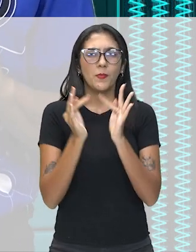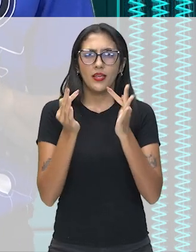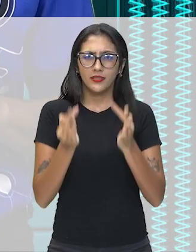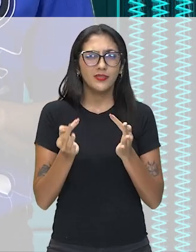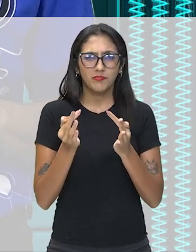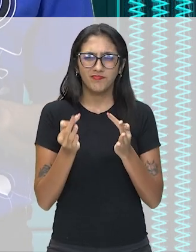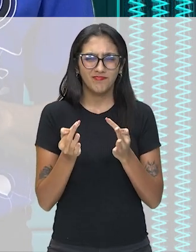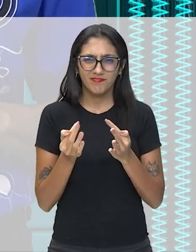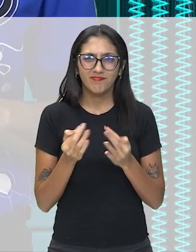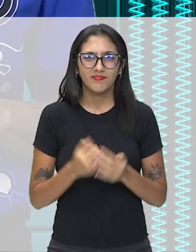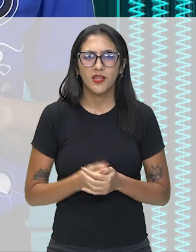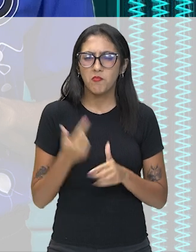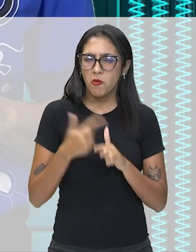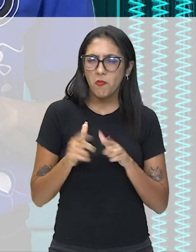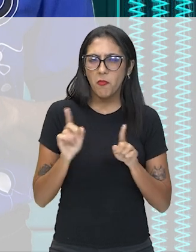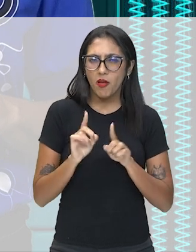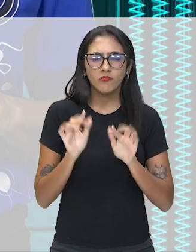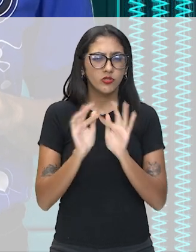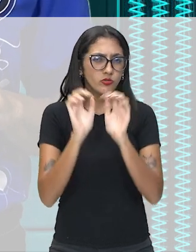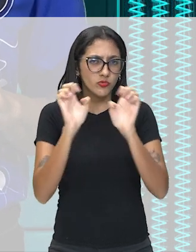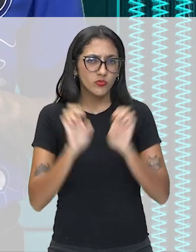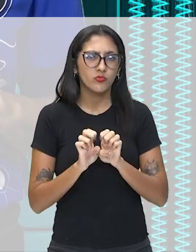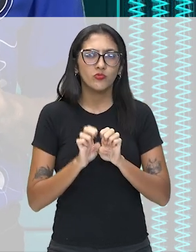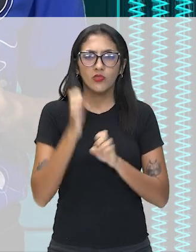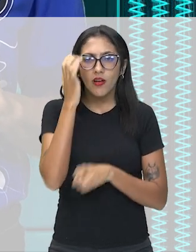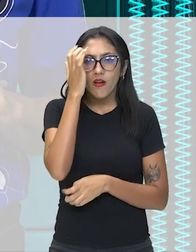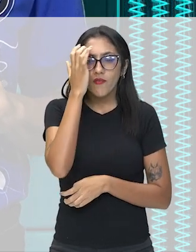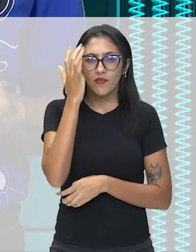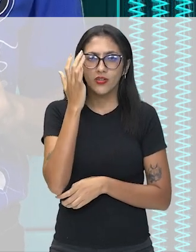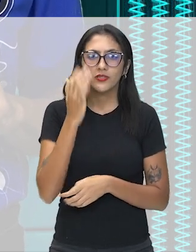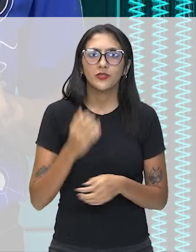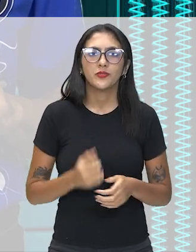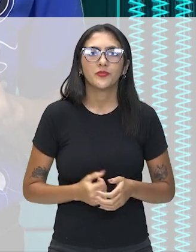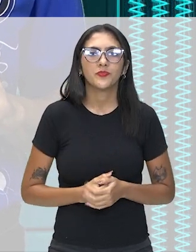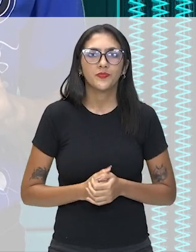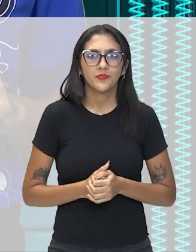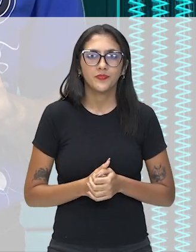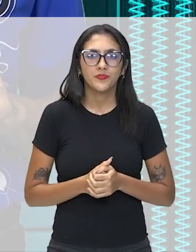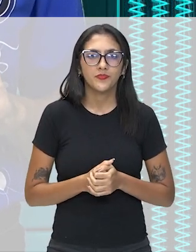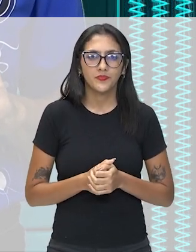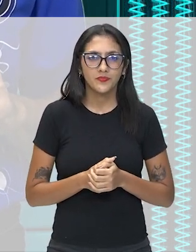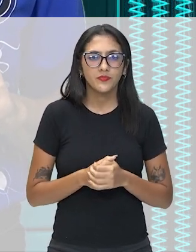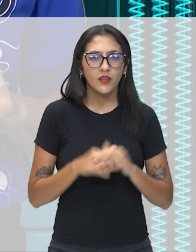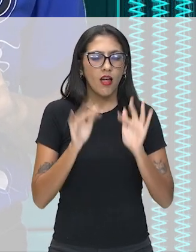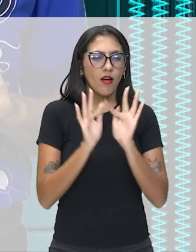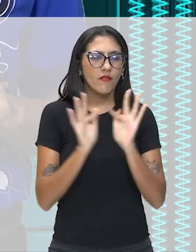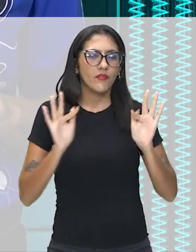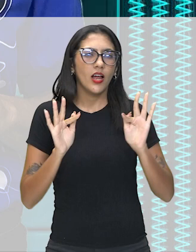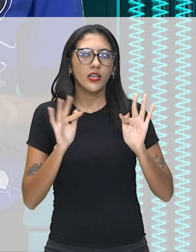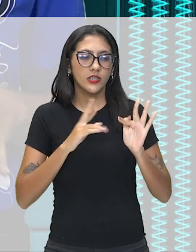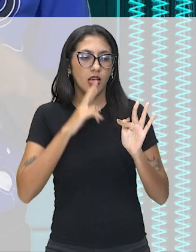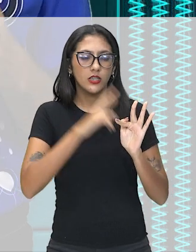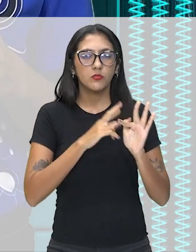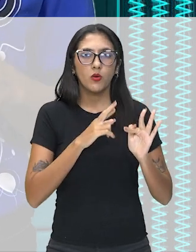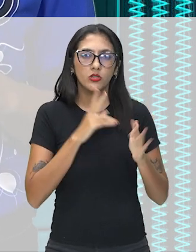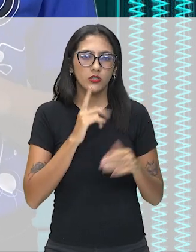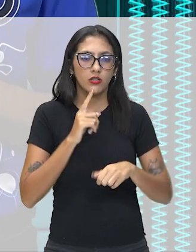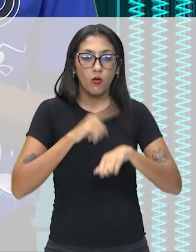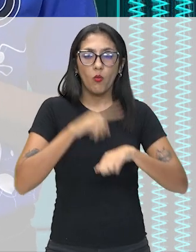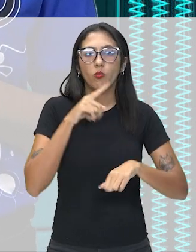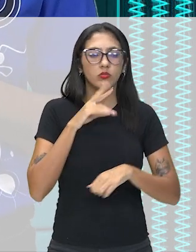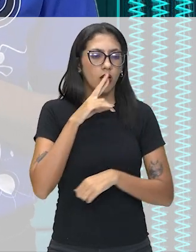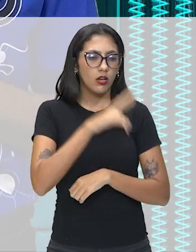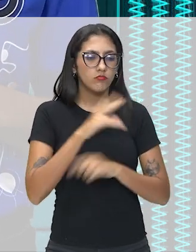o que pensar aí não, tá? Yes, no, sujeito e finaliza com can ou can't, dependendo da